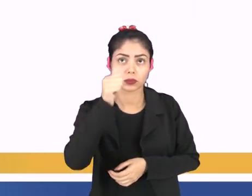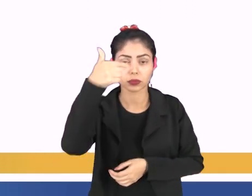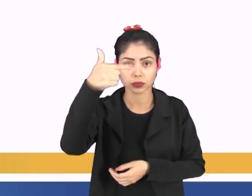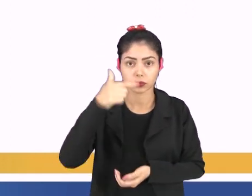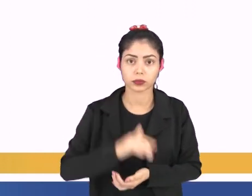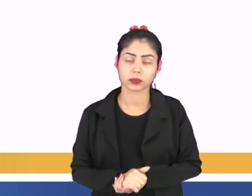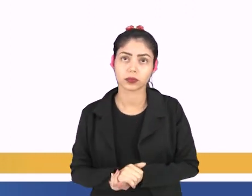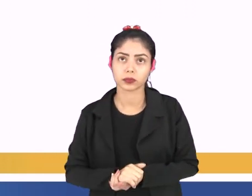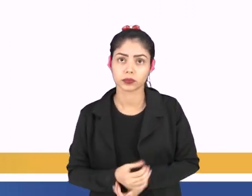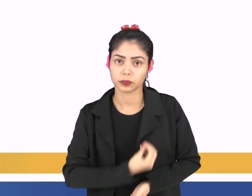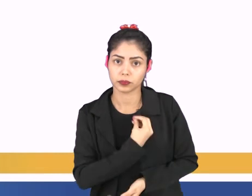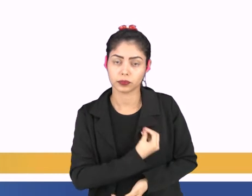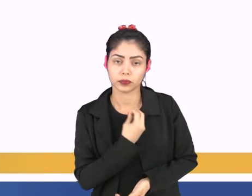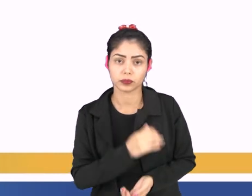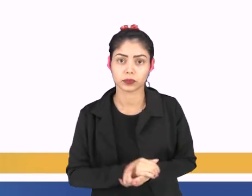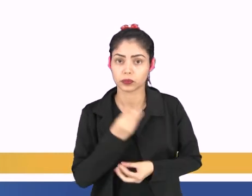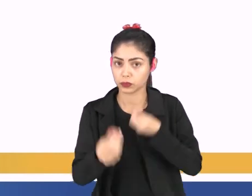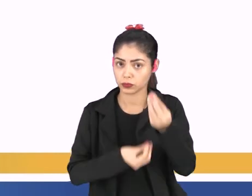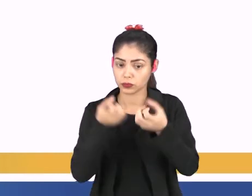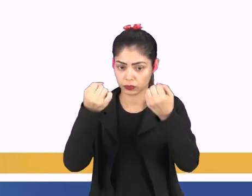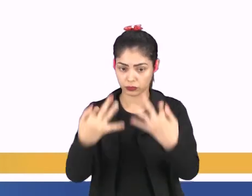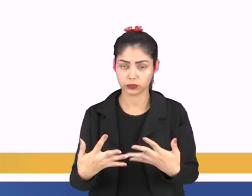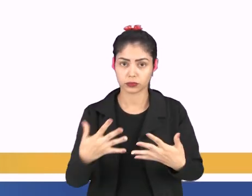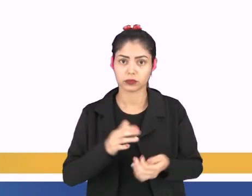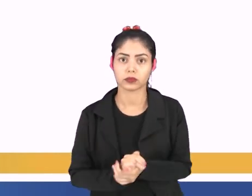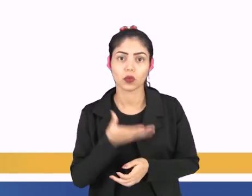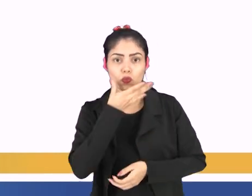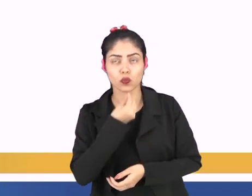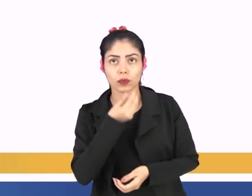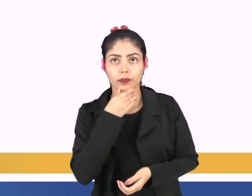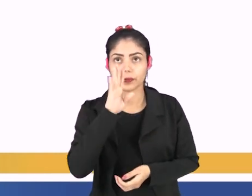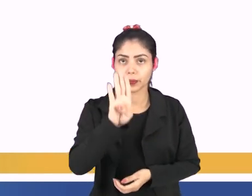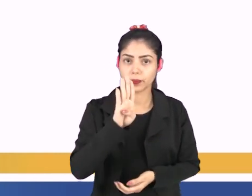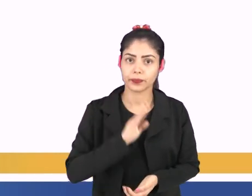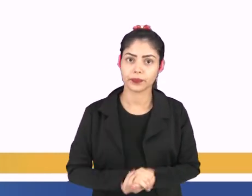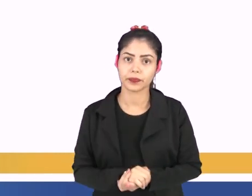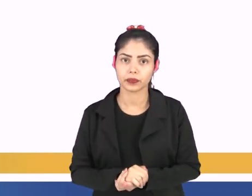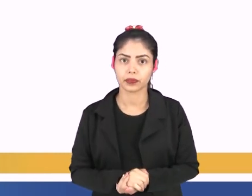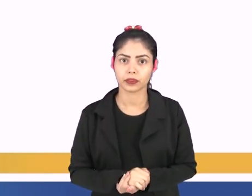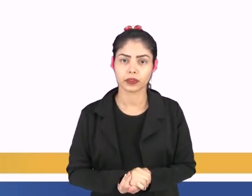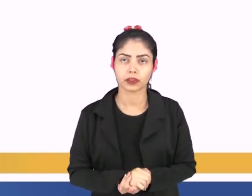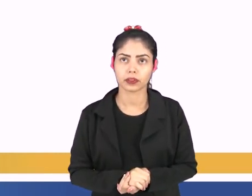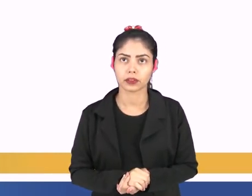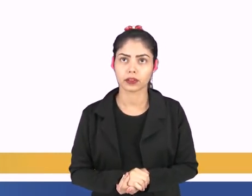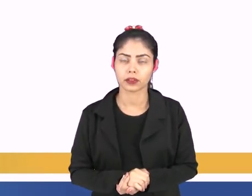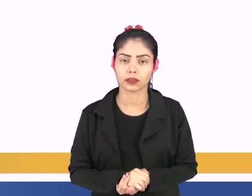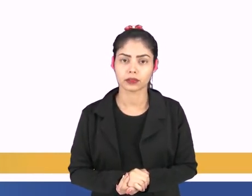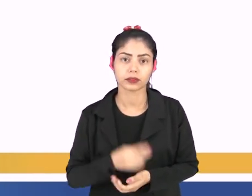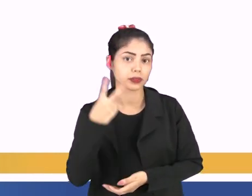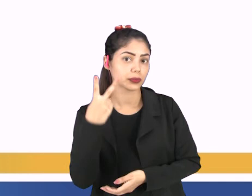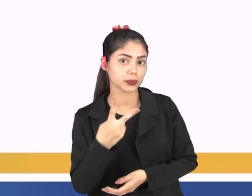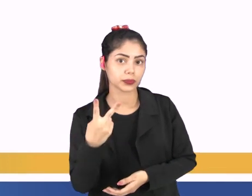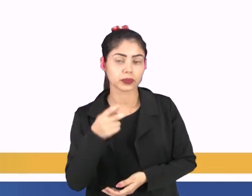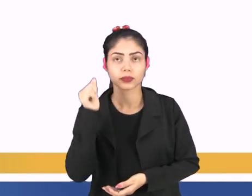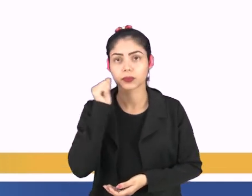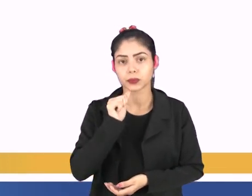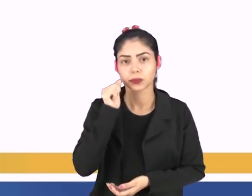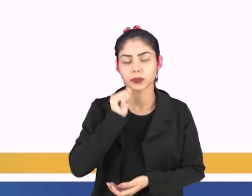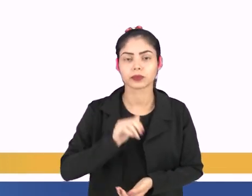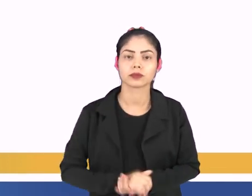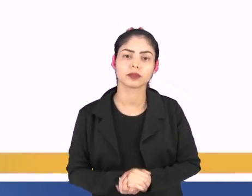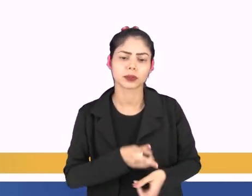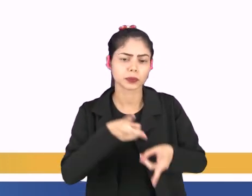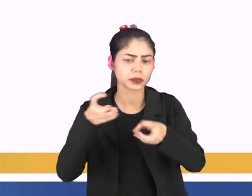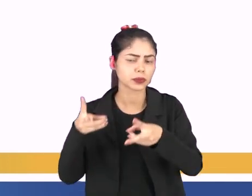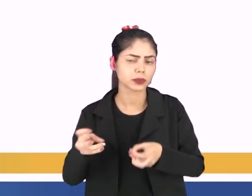que representa, conforme a situação anterior, o masculino, e o B elevado ao quadrado são 2 femininos. Então percebo